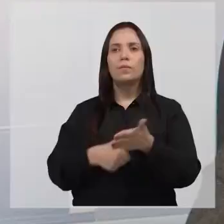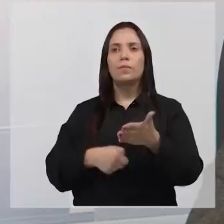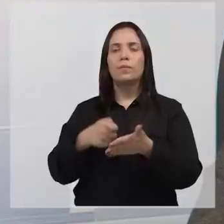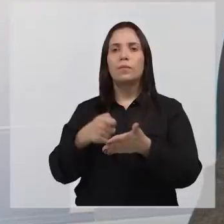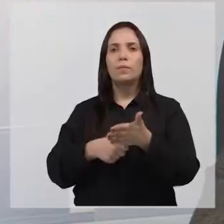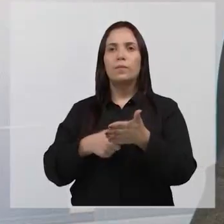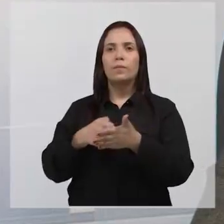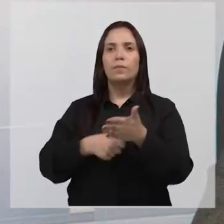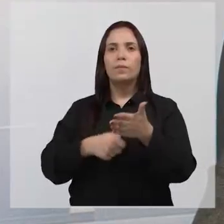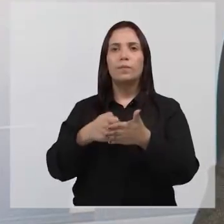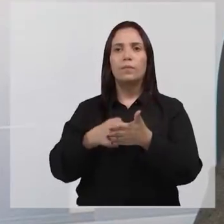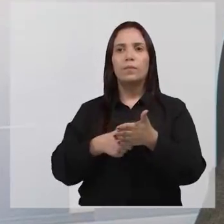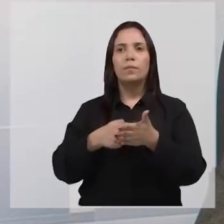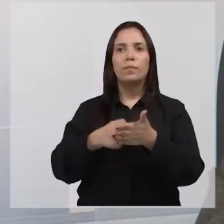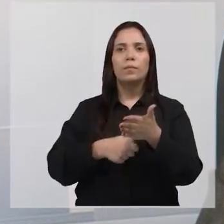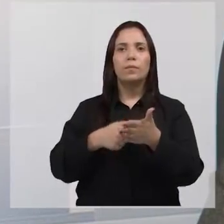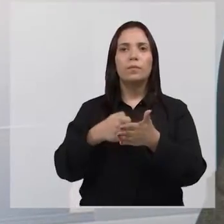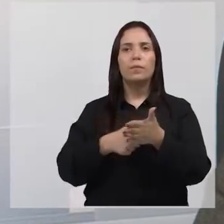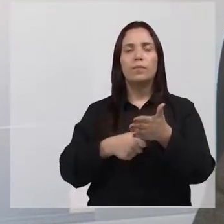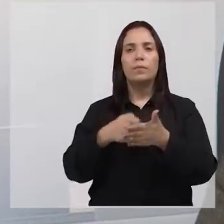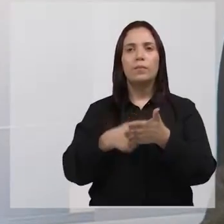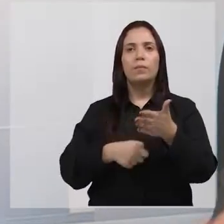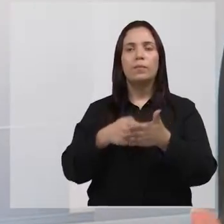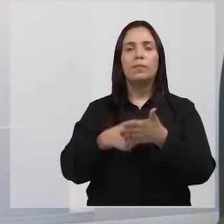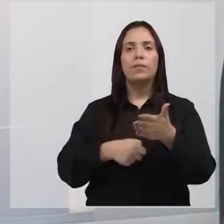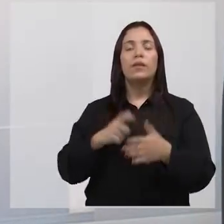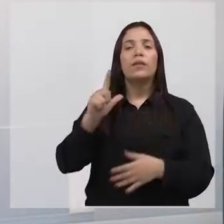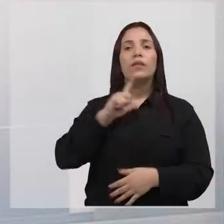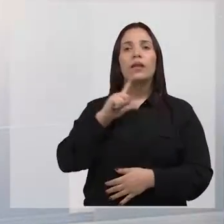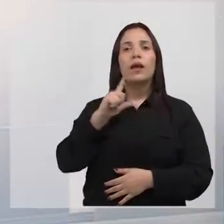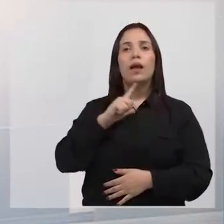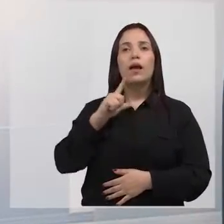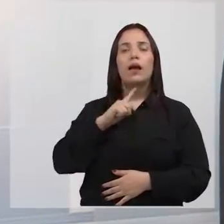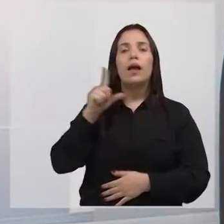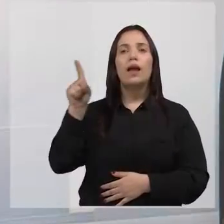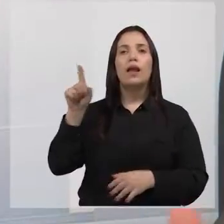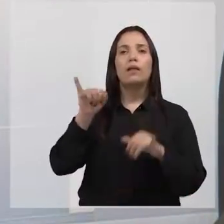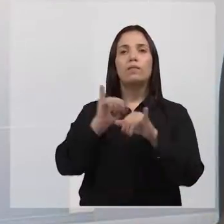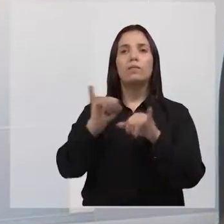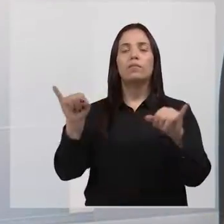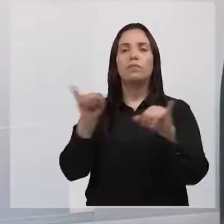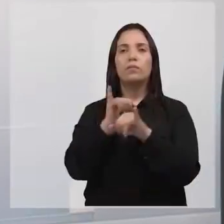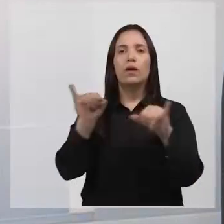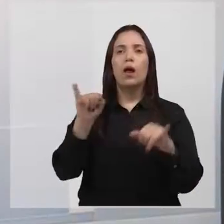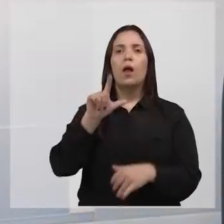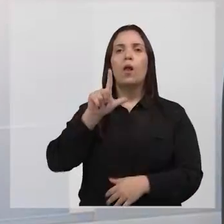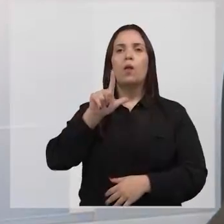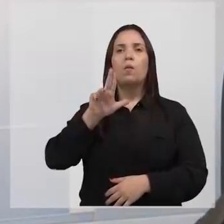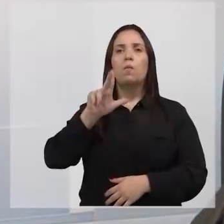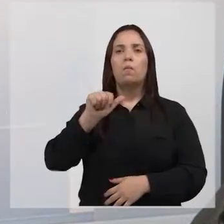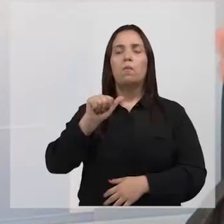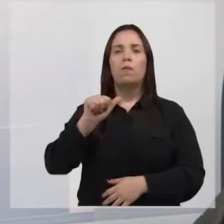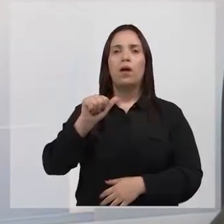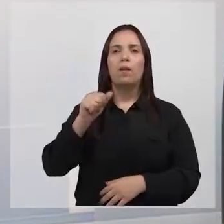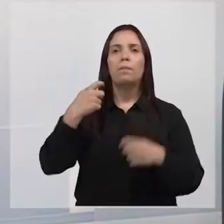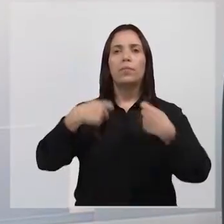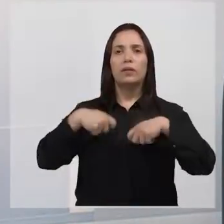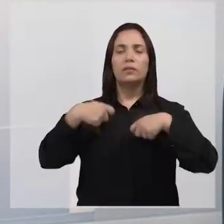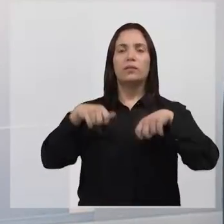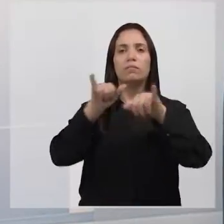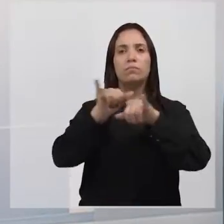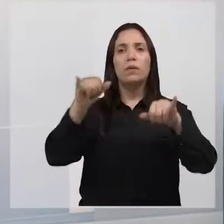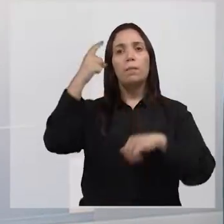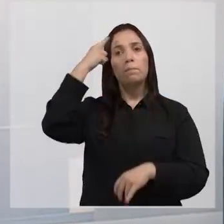restante da centro-esquerda abandonar essa ideia de que eleição sem Lula é golpe e que é preciso olhar